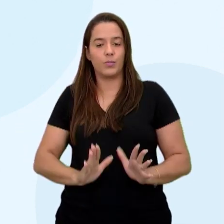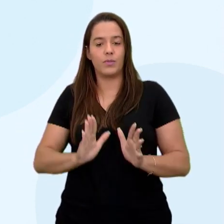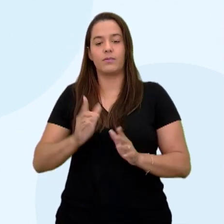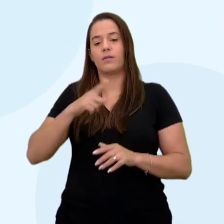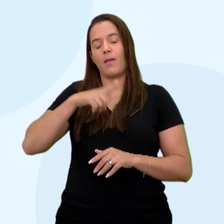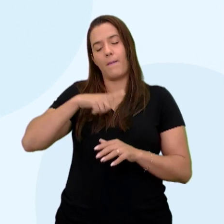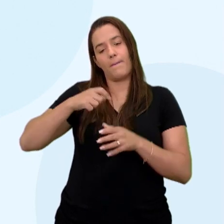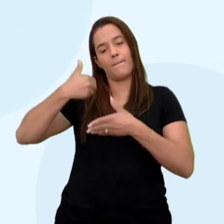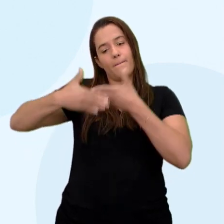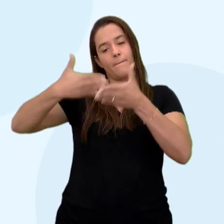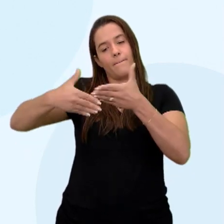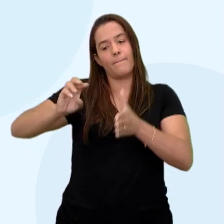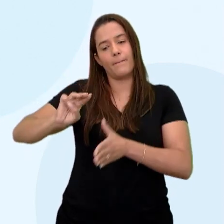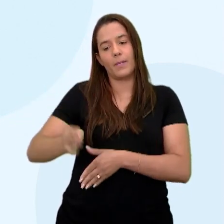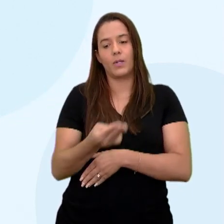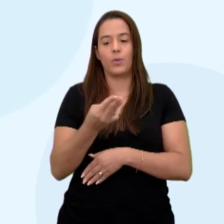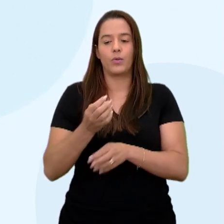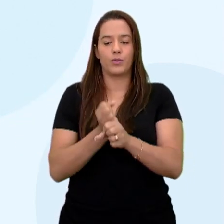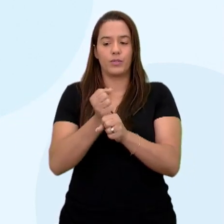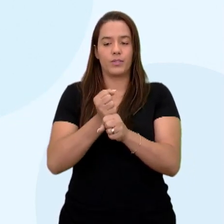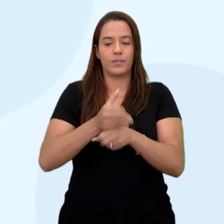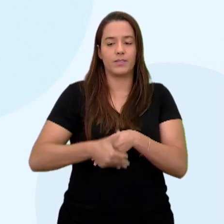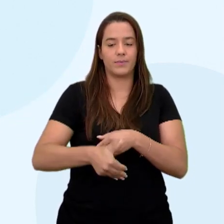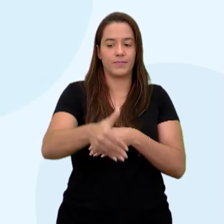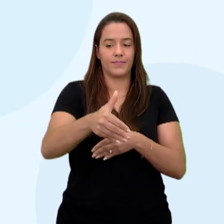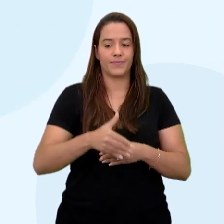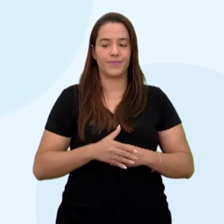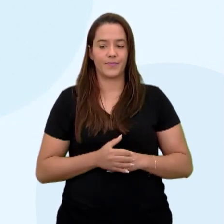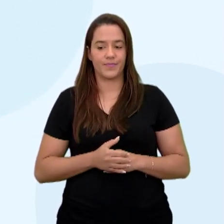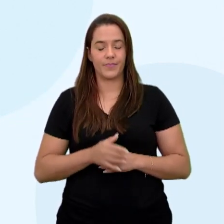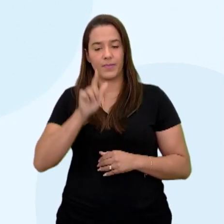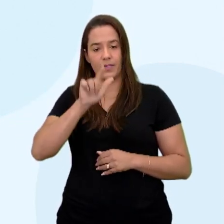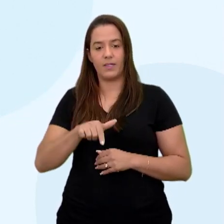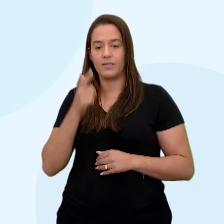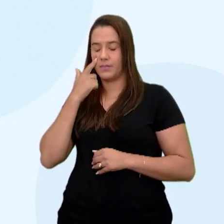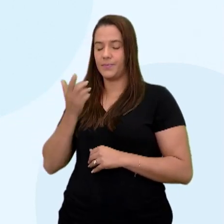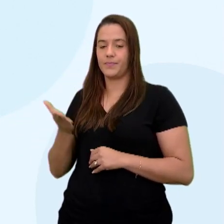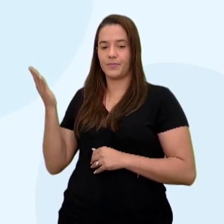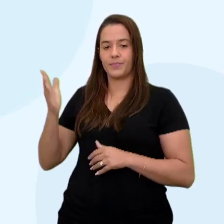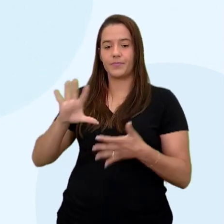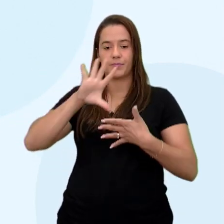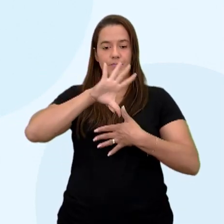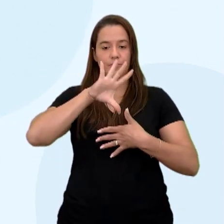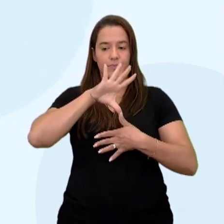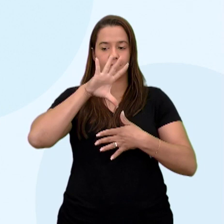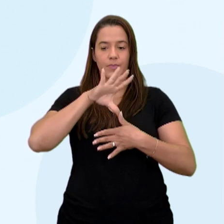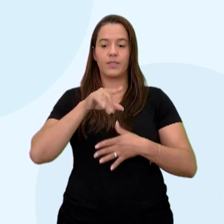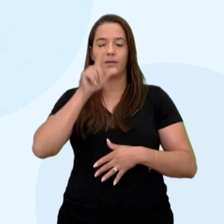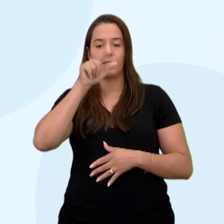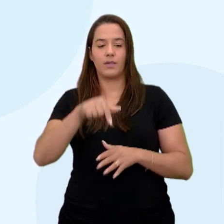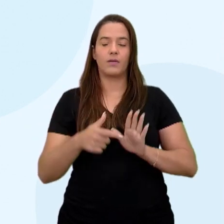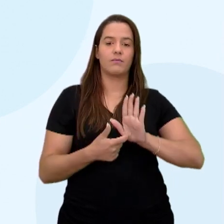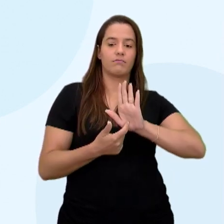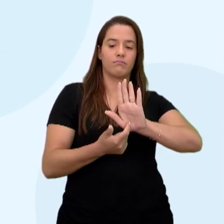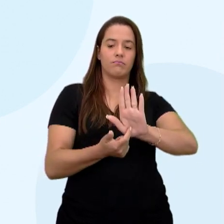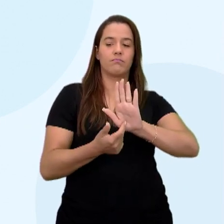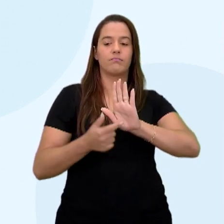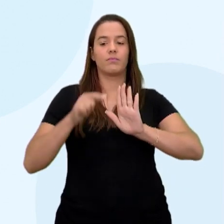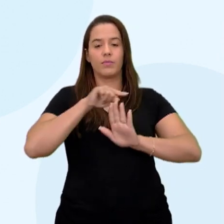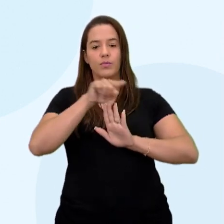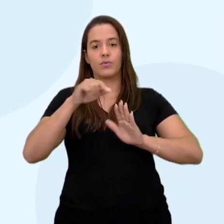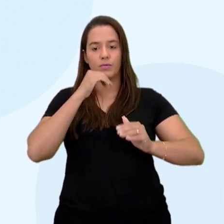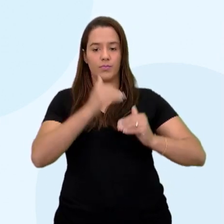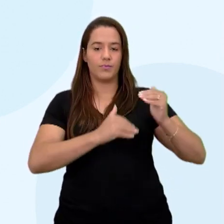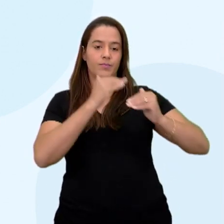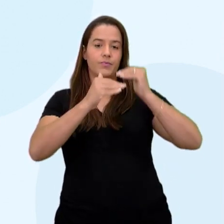anos depois. É interessante retratar isso aí. Então esse é o mapa aí das migrações humanas, porque faz parte aí do